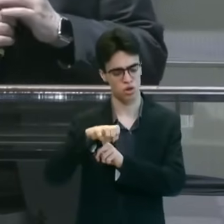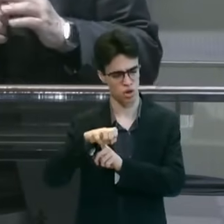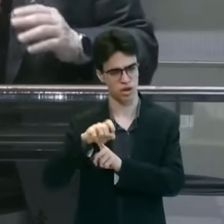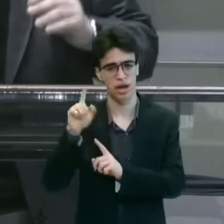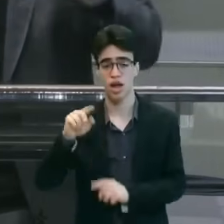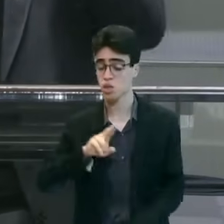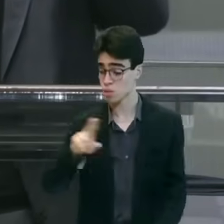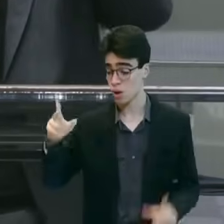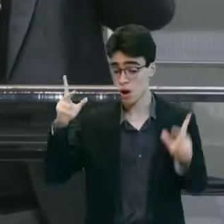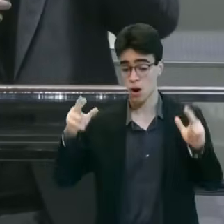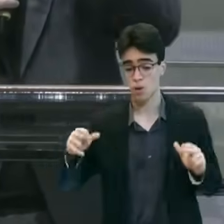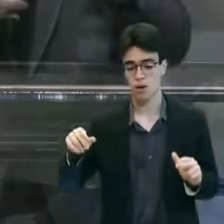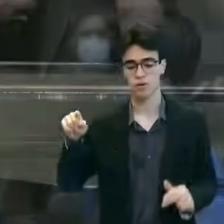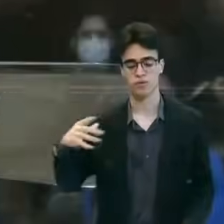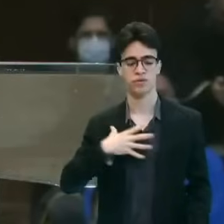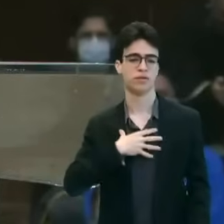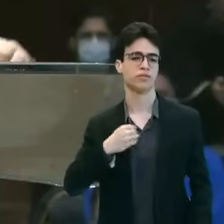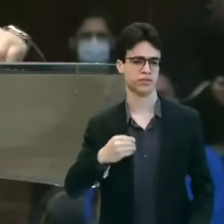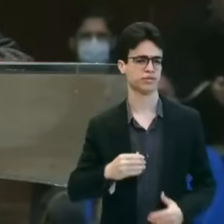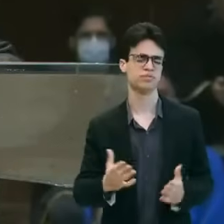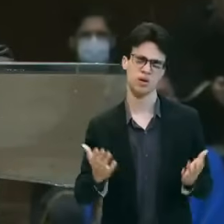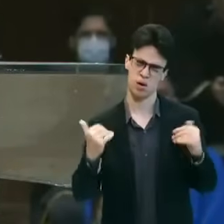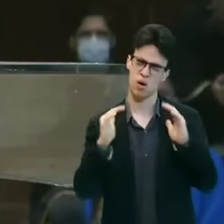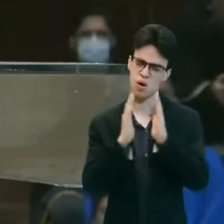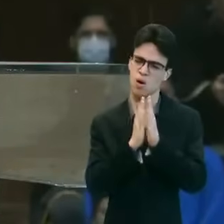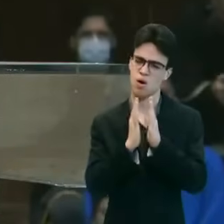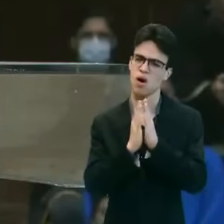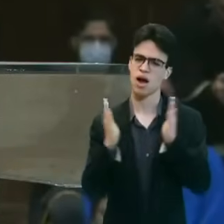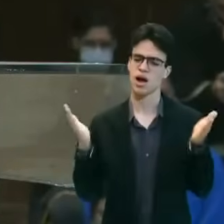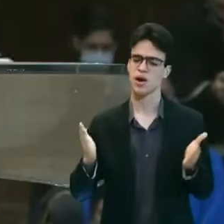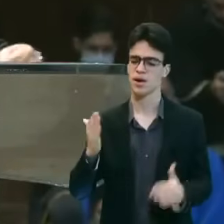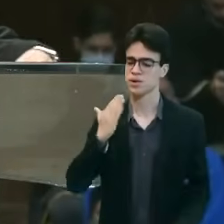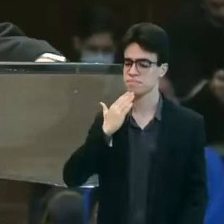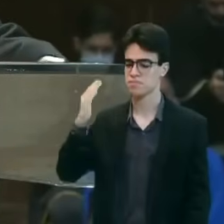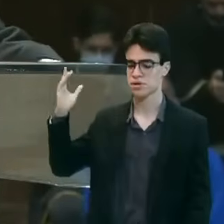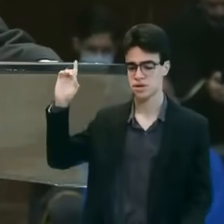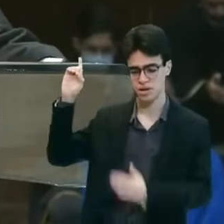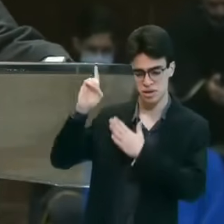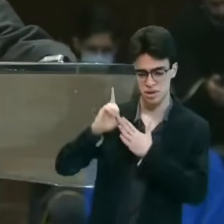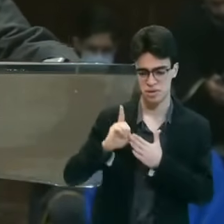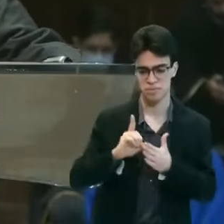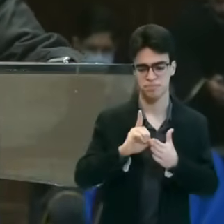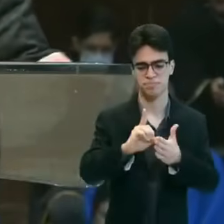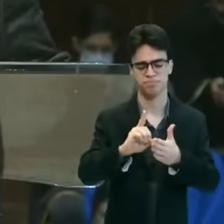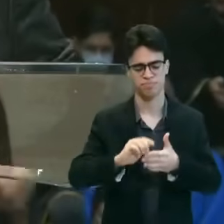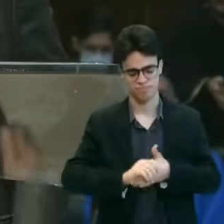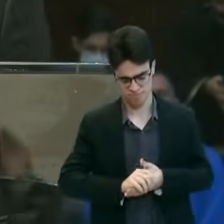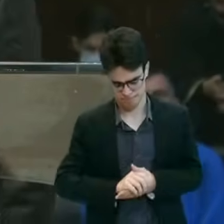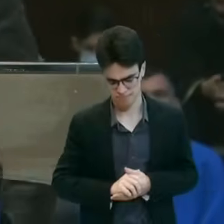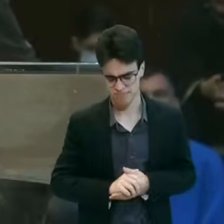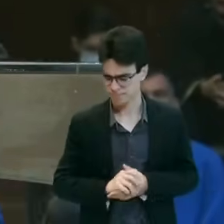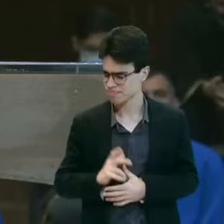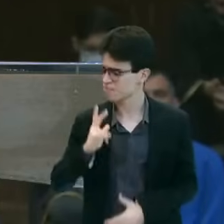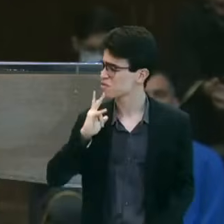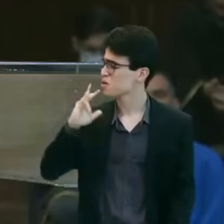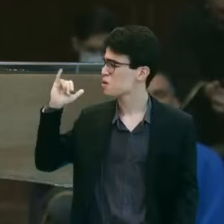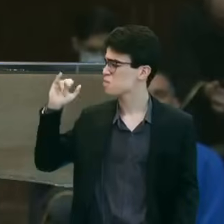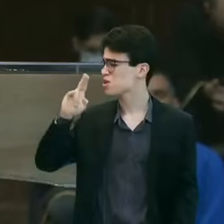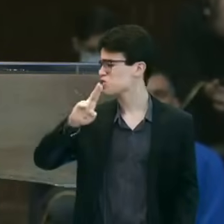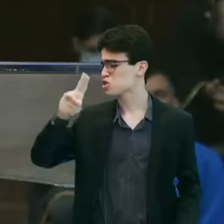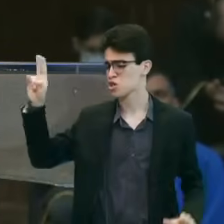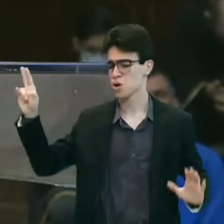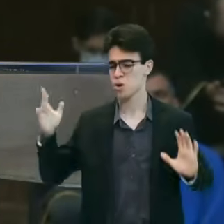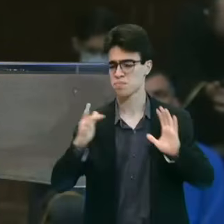do seu filho. Vamos orar a Deus pedindo direção do Senhor para esse momento. Pai querido, é em nome